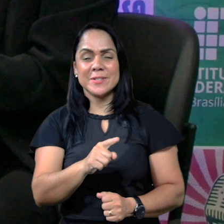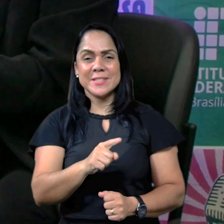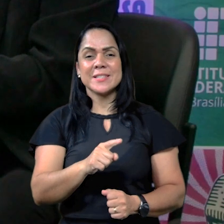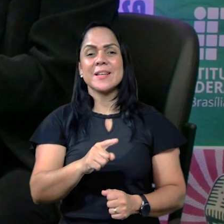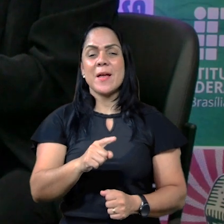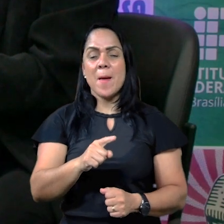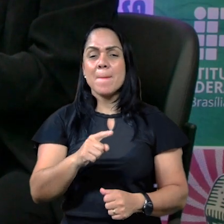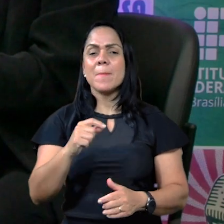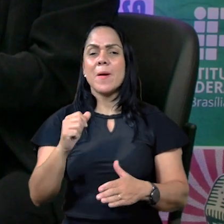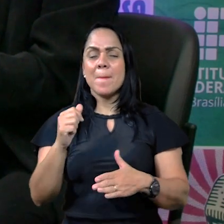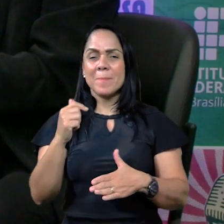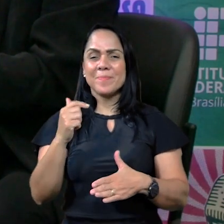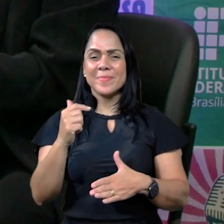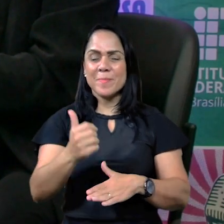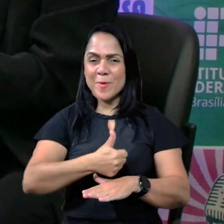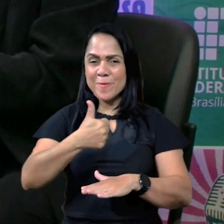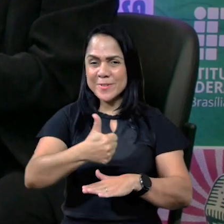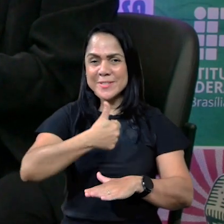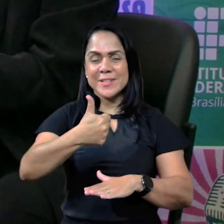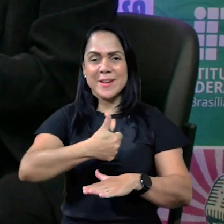muito leve e